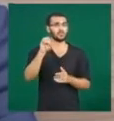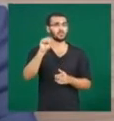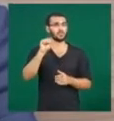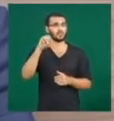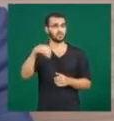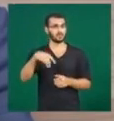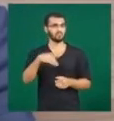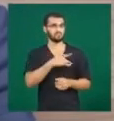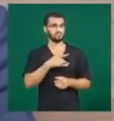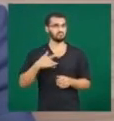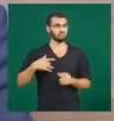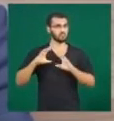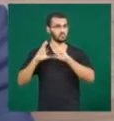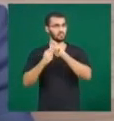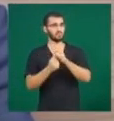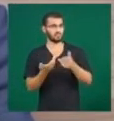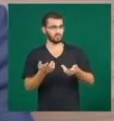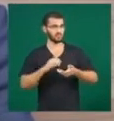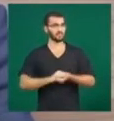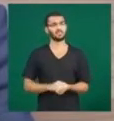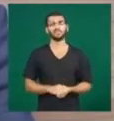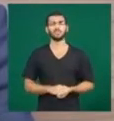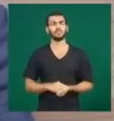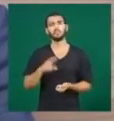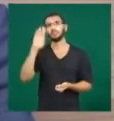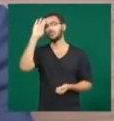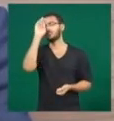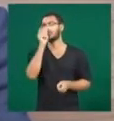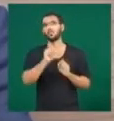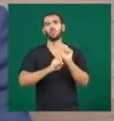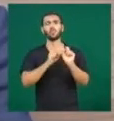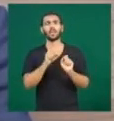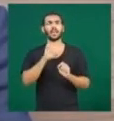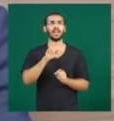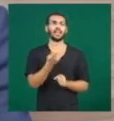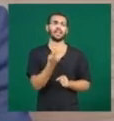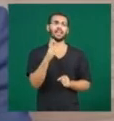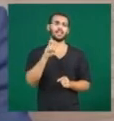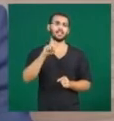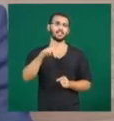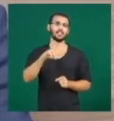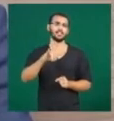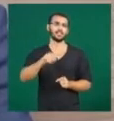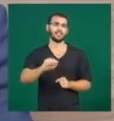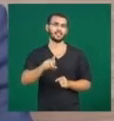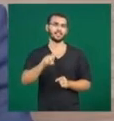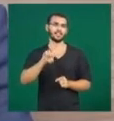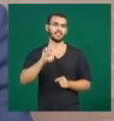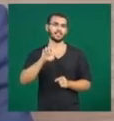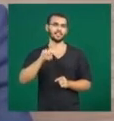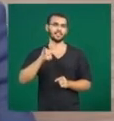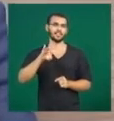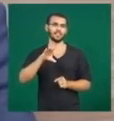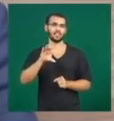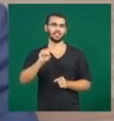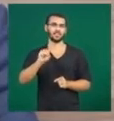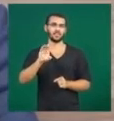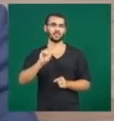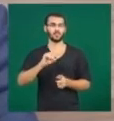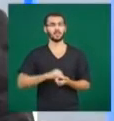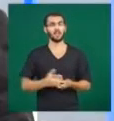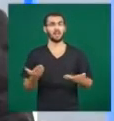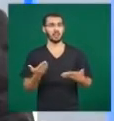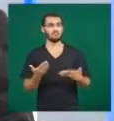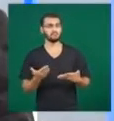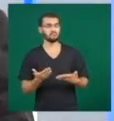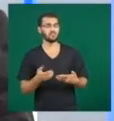Saúde. E uma das principais causas dessa dor pode ser a hérnia de disco. Nós vamos saber mais sobre causas, tratamento, diagnóstico com o médico